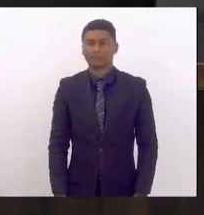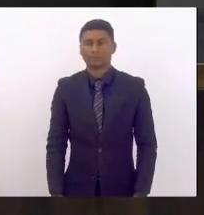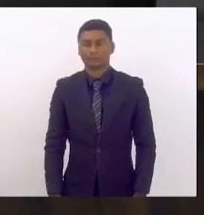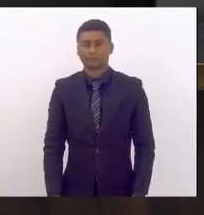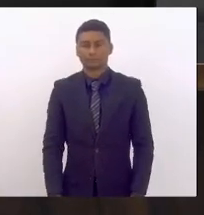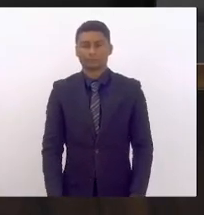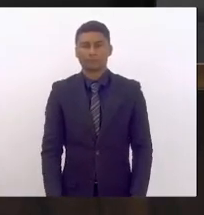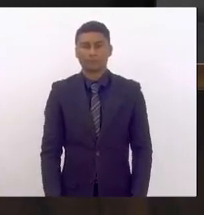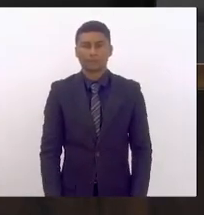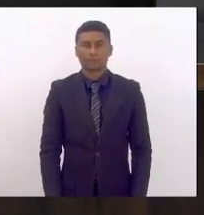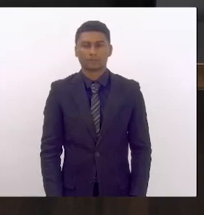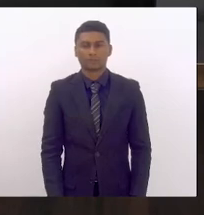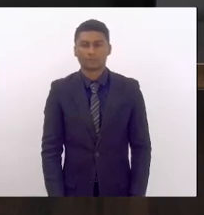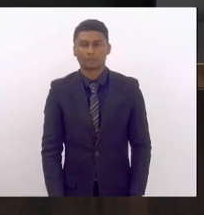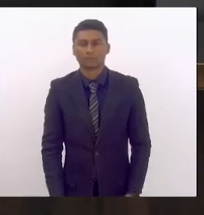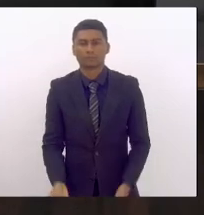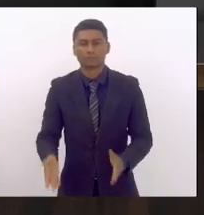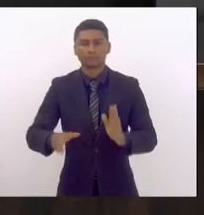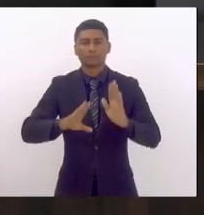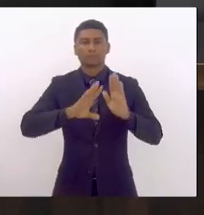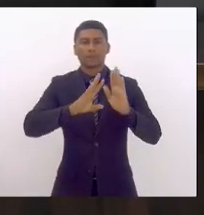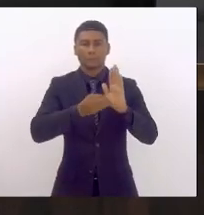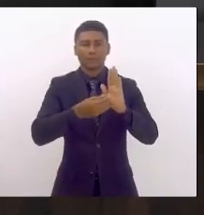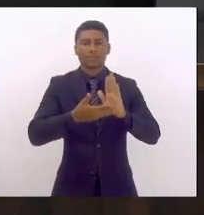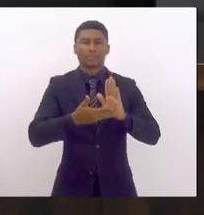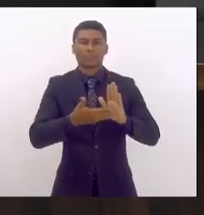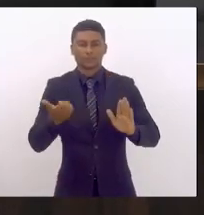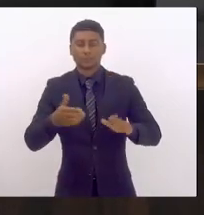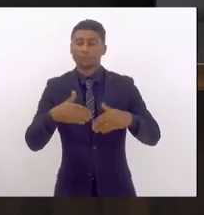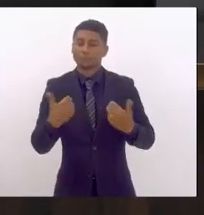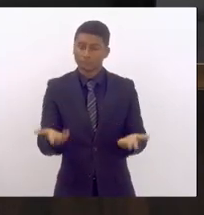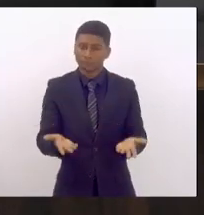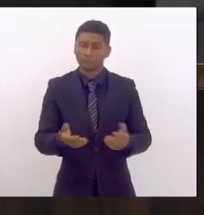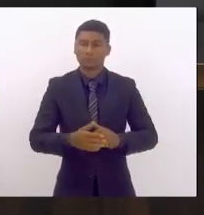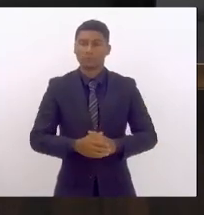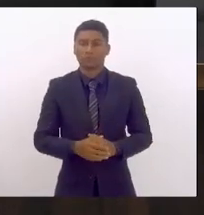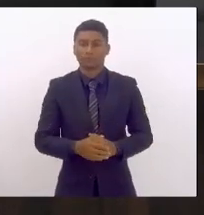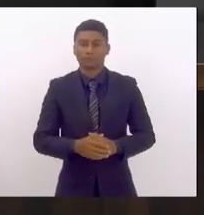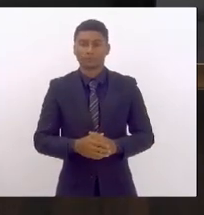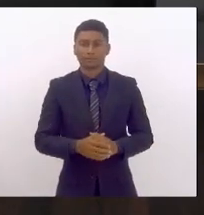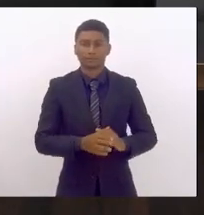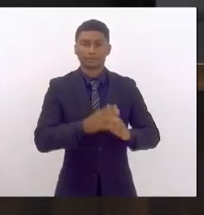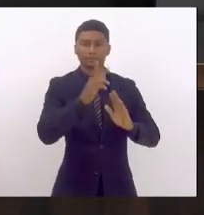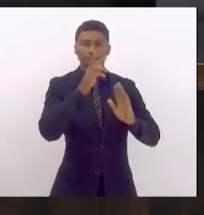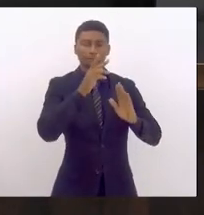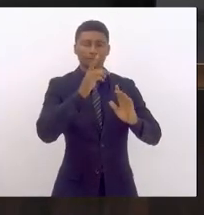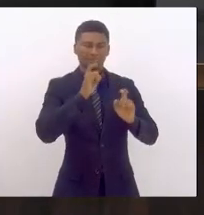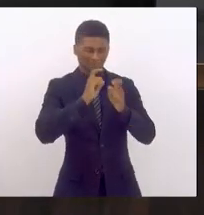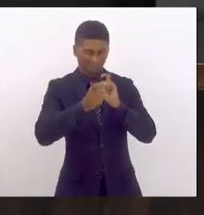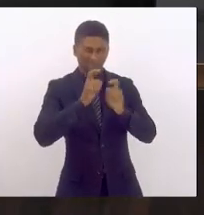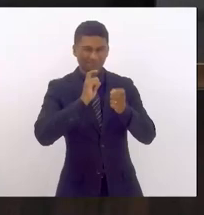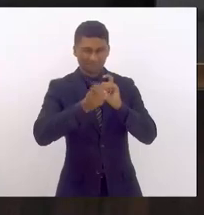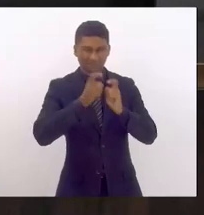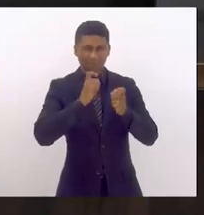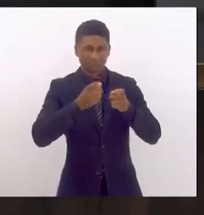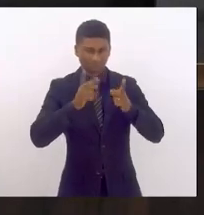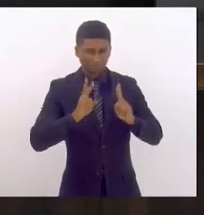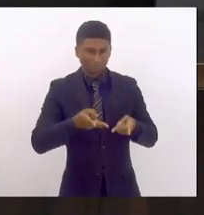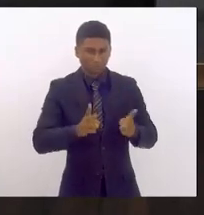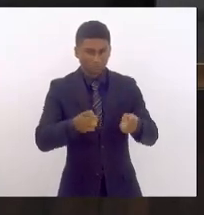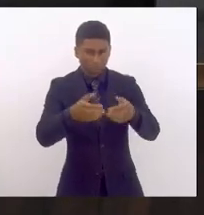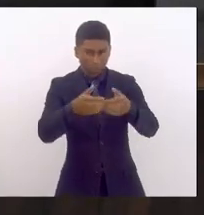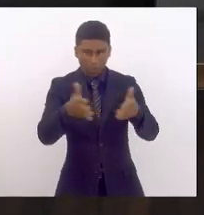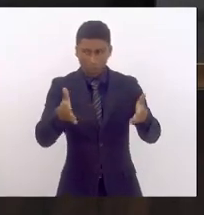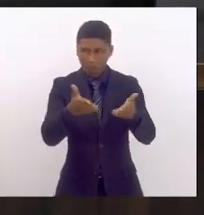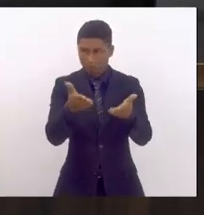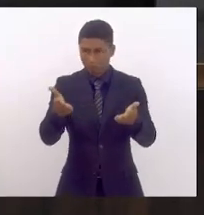Coronel Salema retirou a emenda então um projeto a partir da discussão continua a discussão aberta